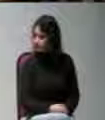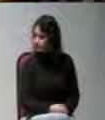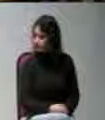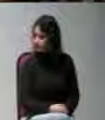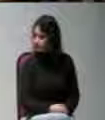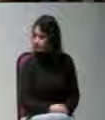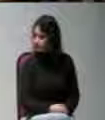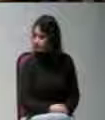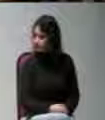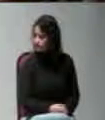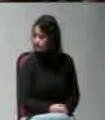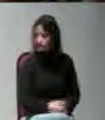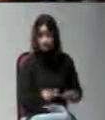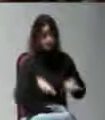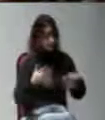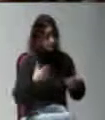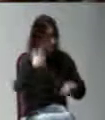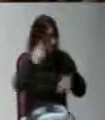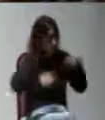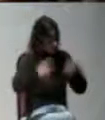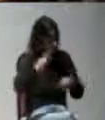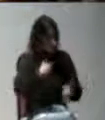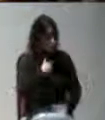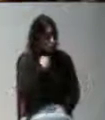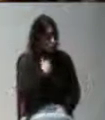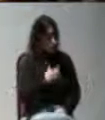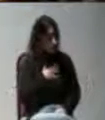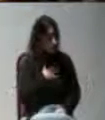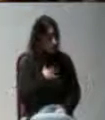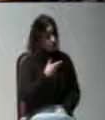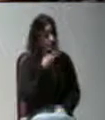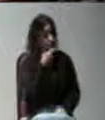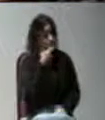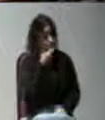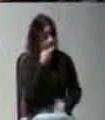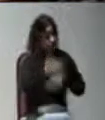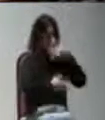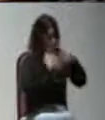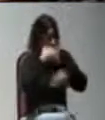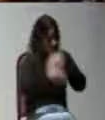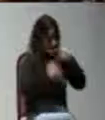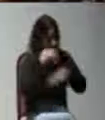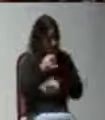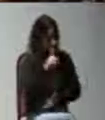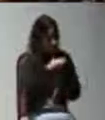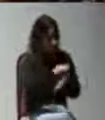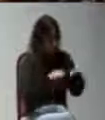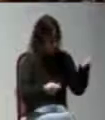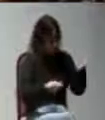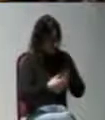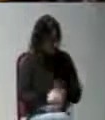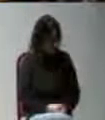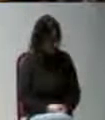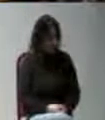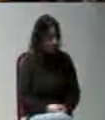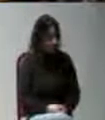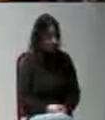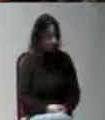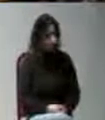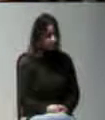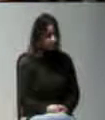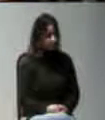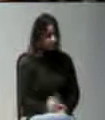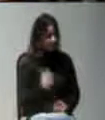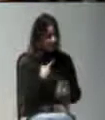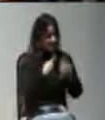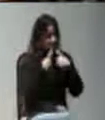No bojo dessa discussão, e gostaria de introduzir os argumentos da filósofa Judith Butler, que intervém de forma